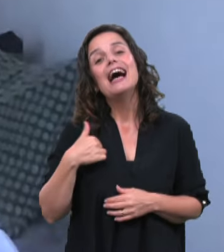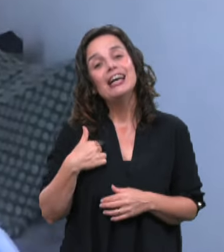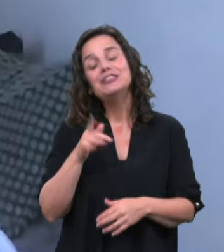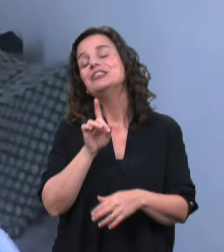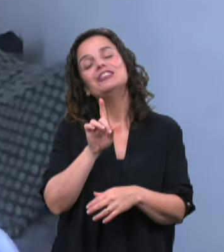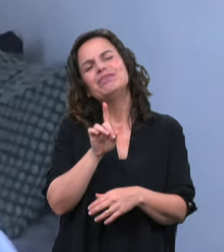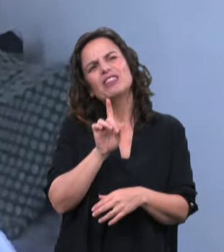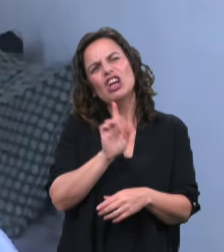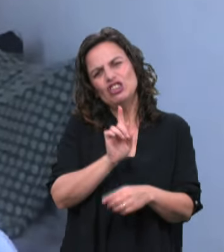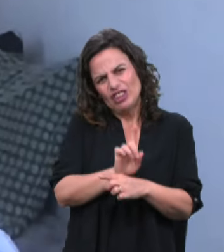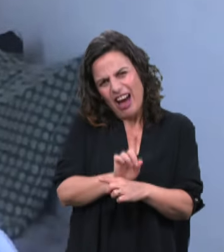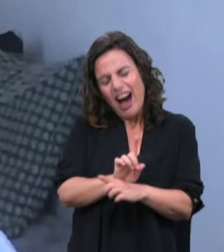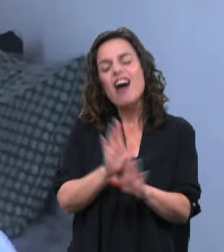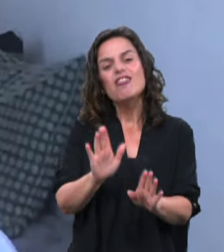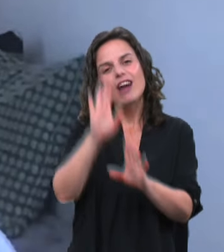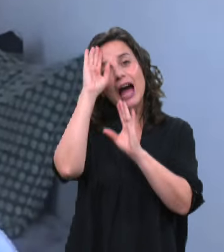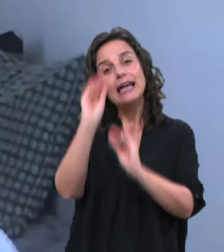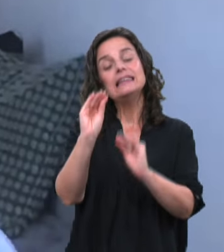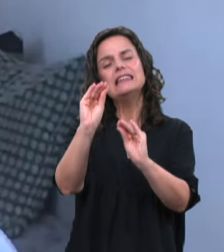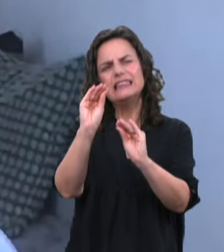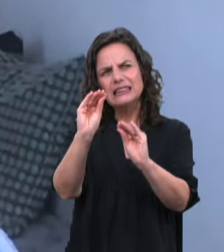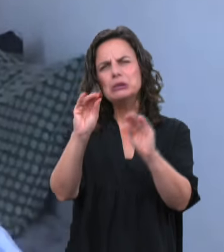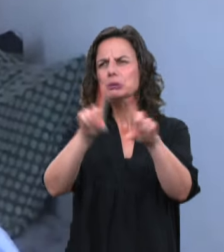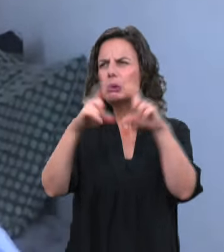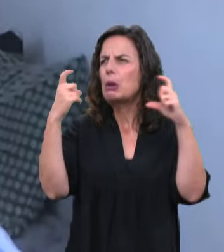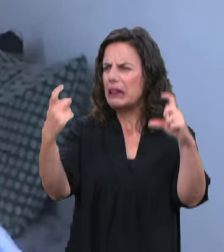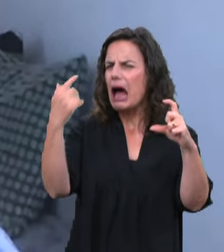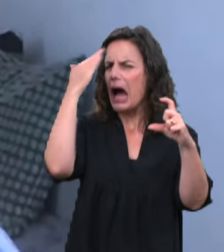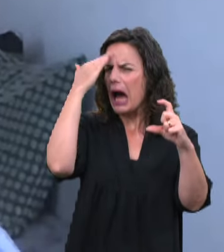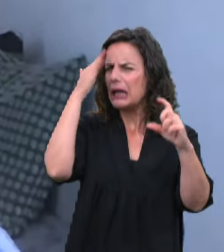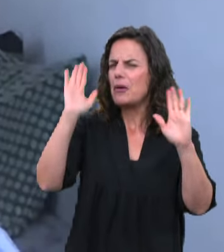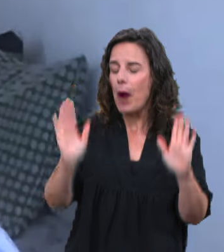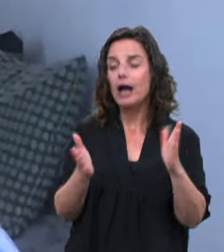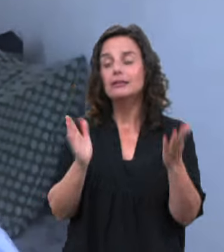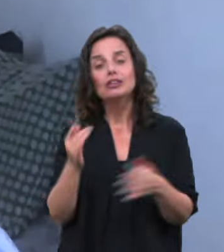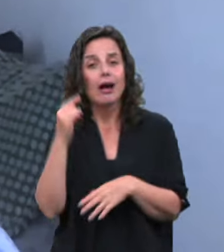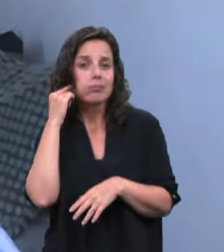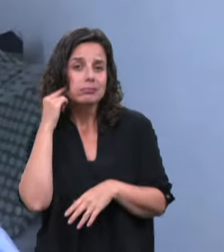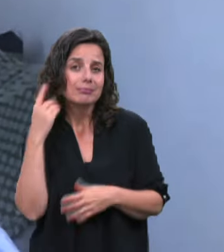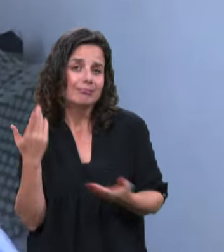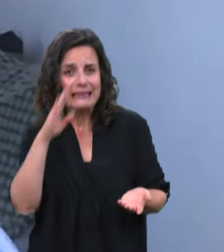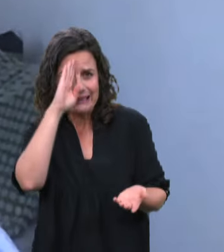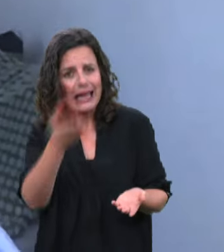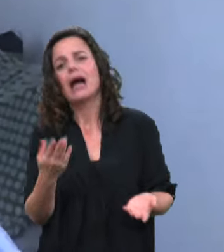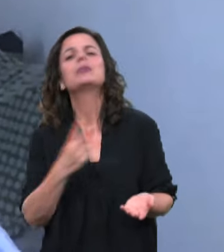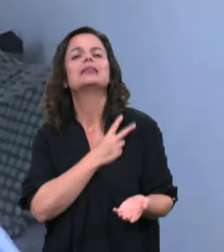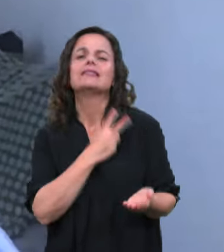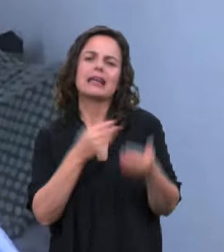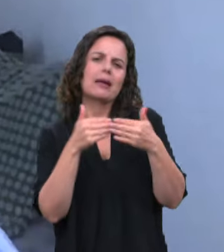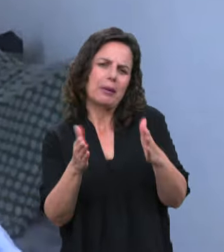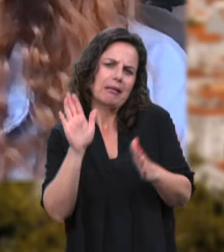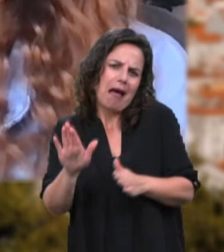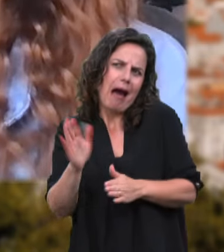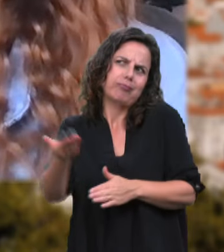Quando eu andava no ensino secundário, creio. Então já tinha conhecimento da Universidade Aberta há muito